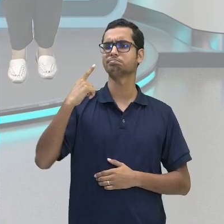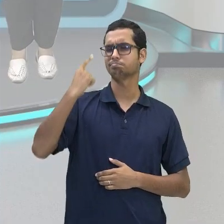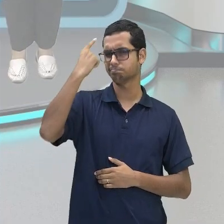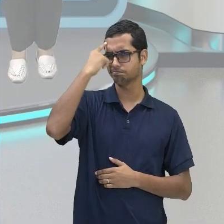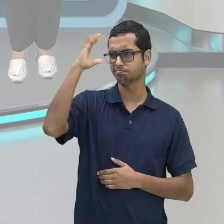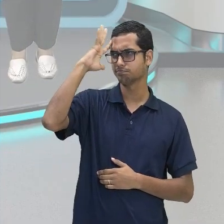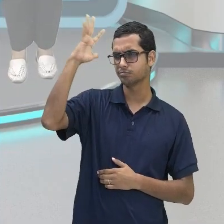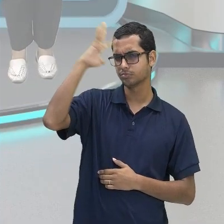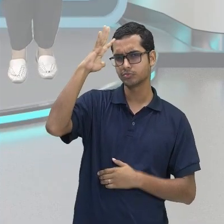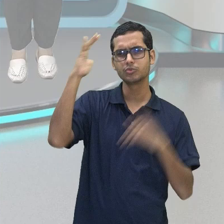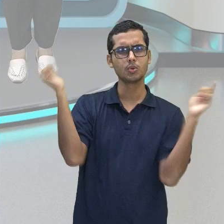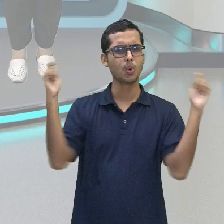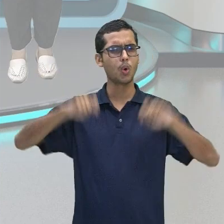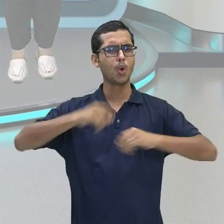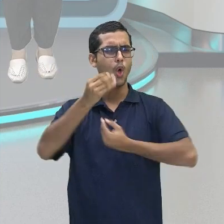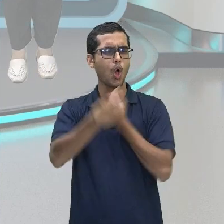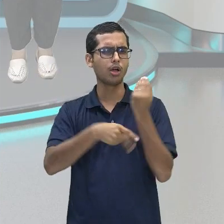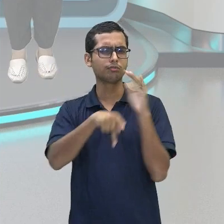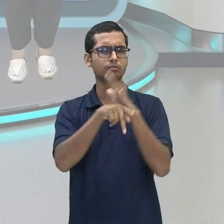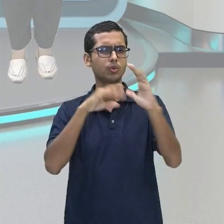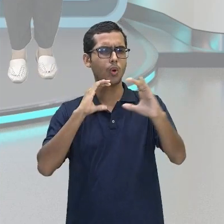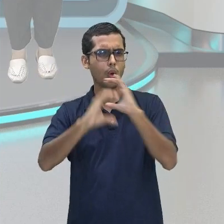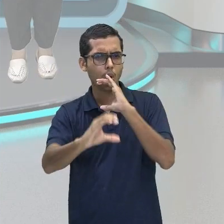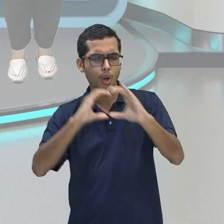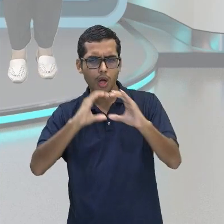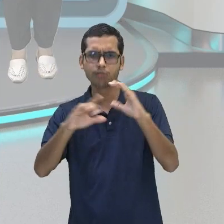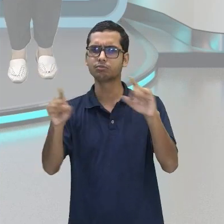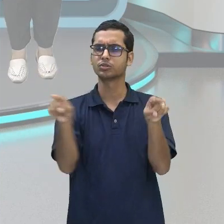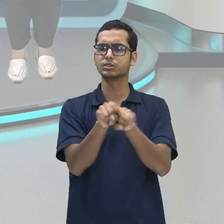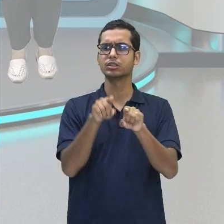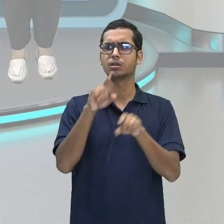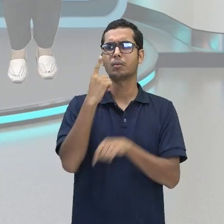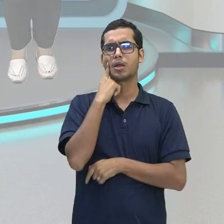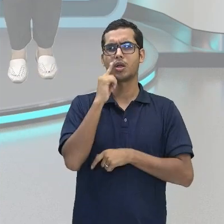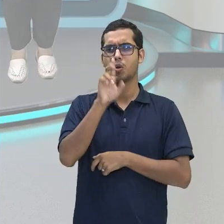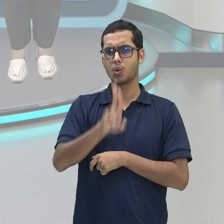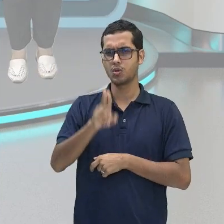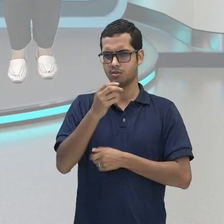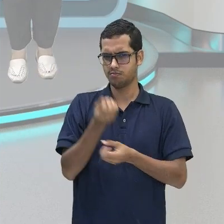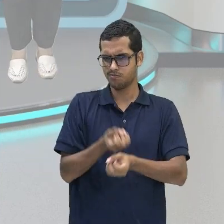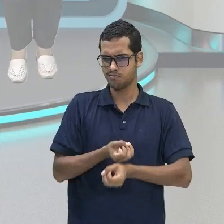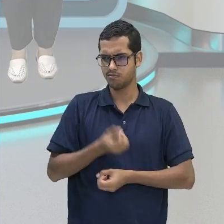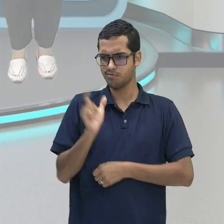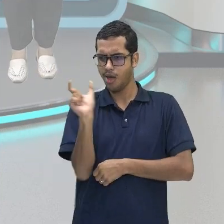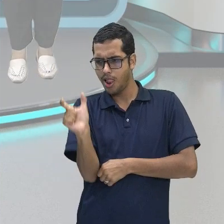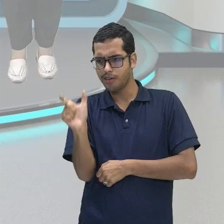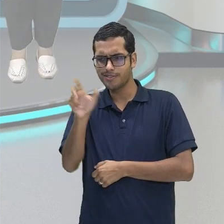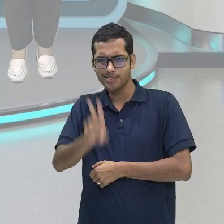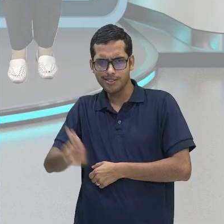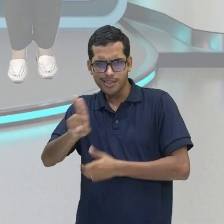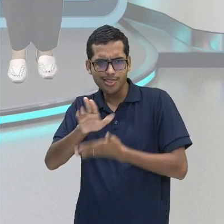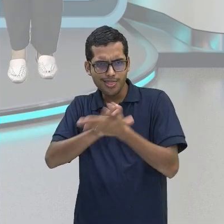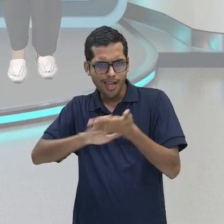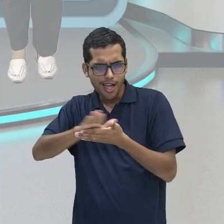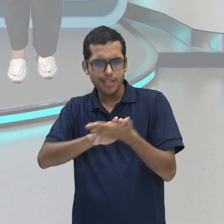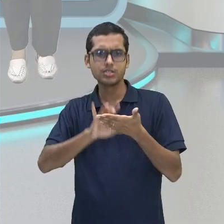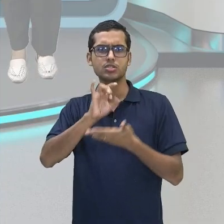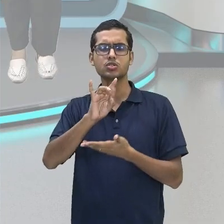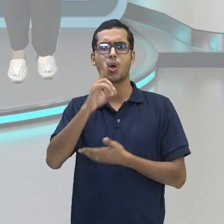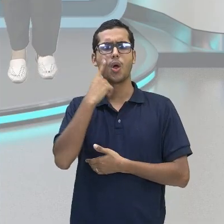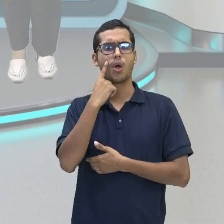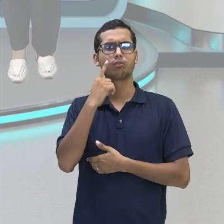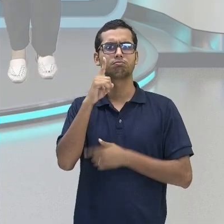já pensou em como se comunicar mesmo sem dizer uma única palavra? Já aconteceu com você